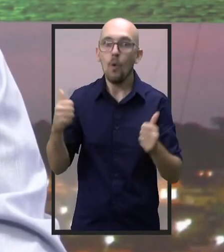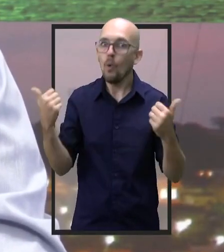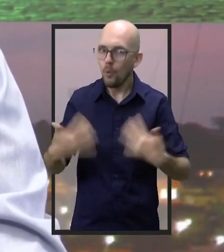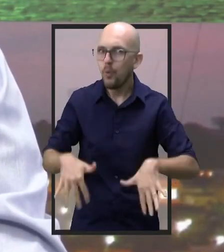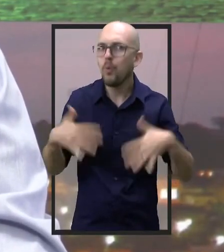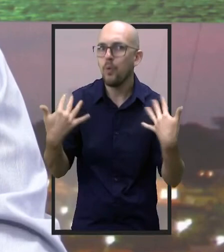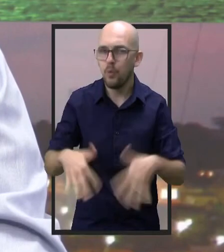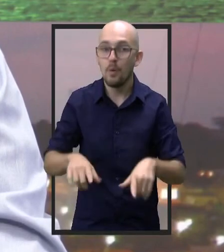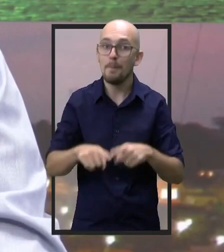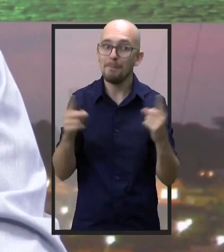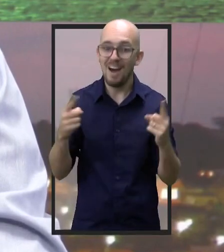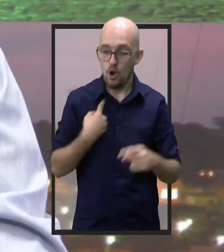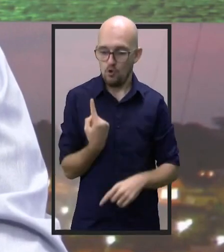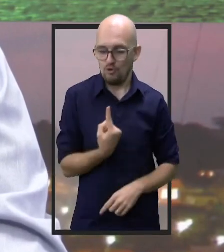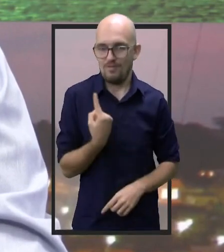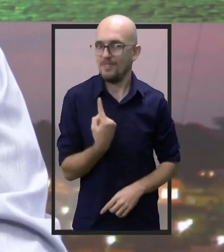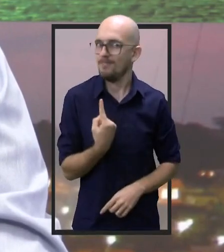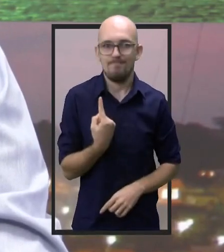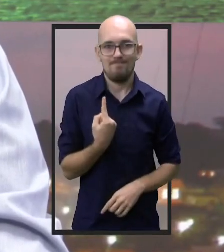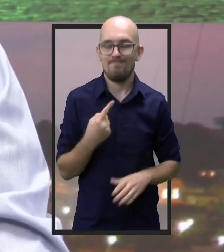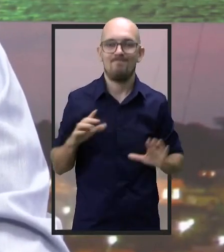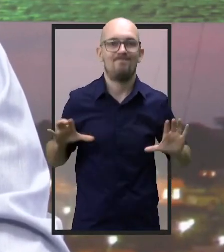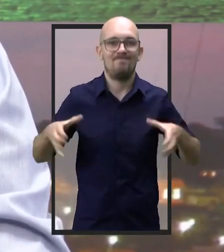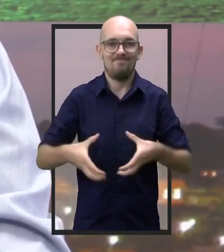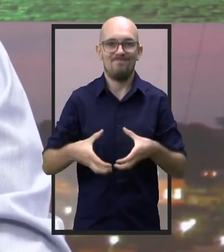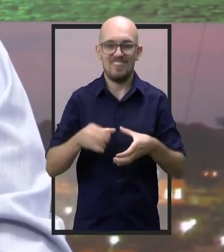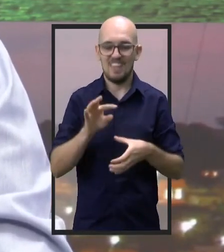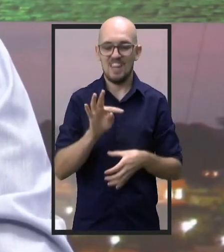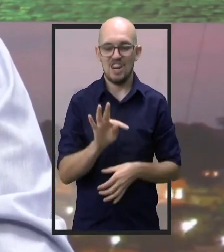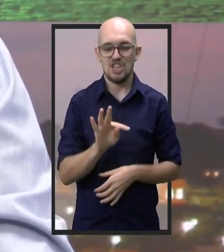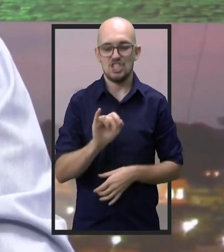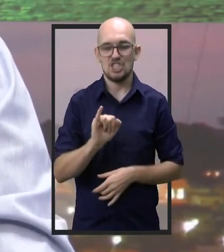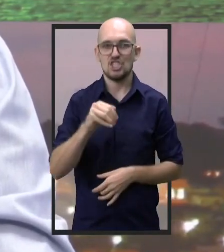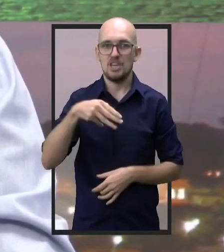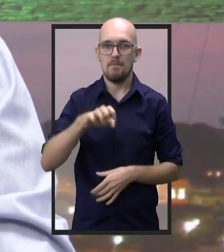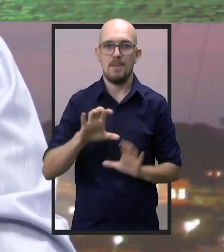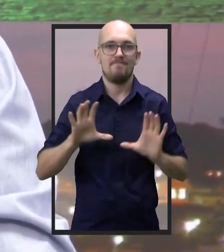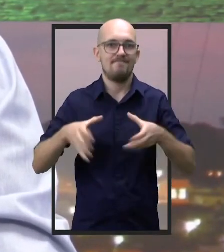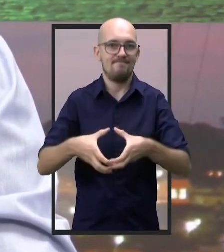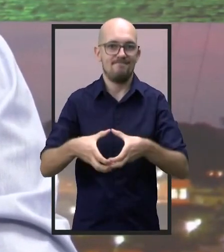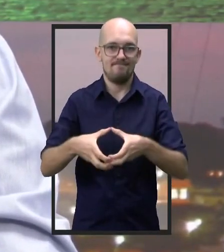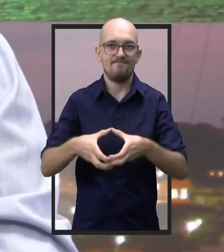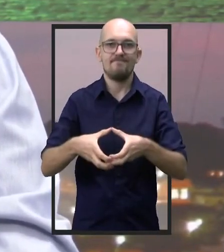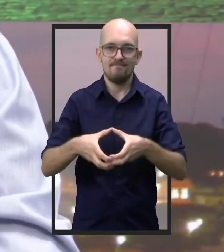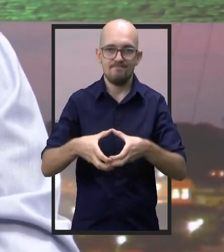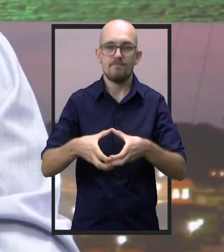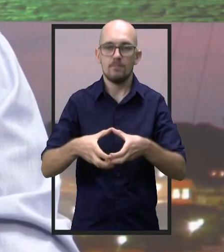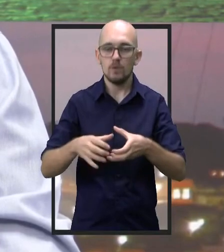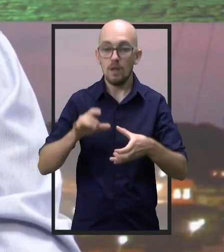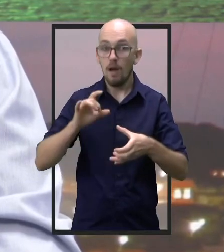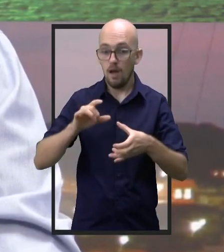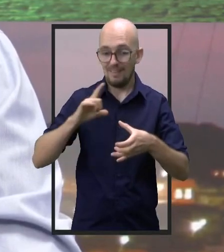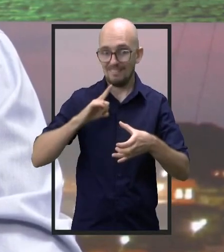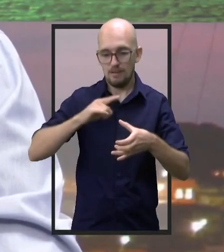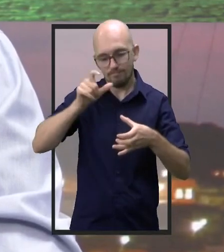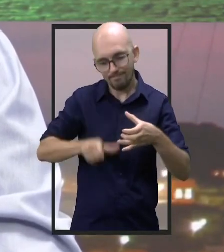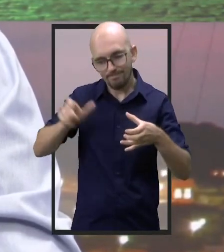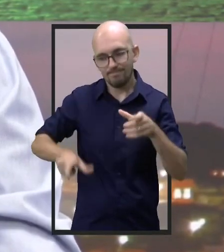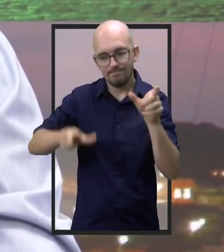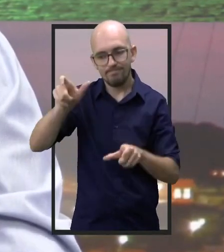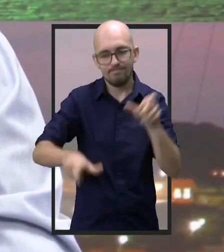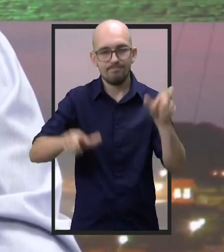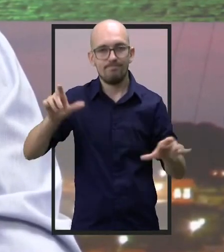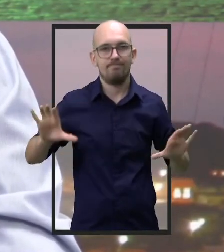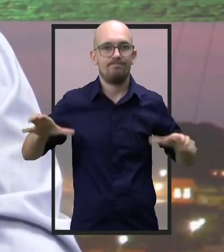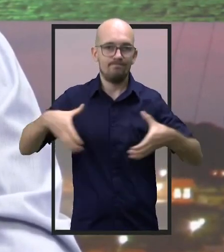time. Eu acho que time é time. Eu acho que todos nós prospectamos isso há bom tempo.